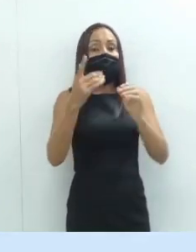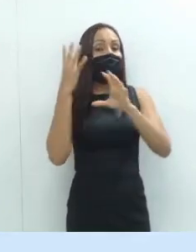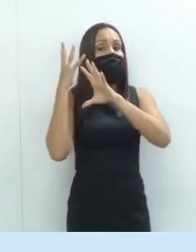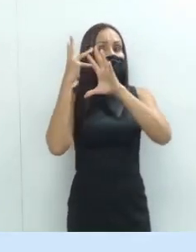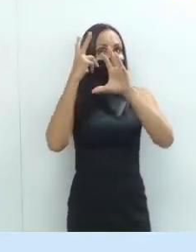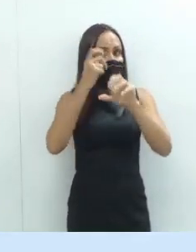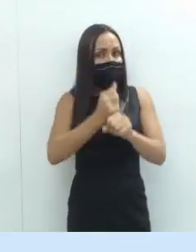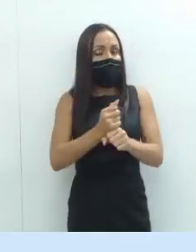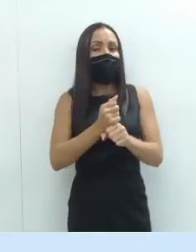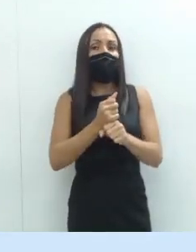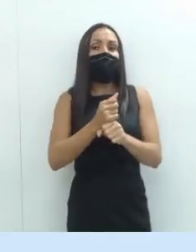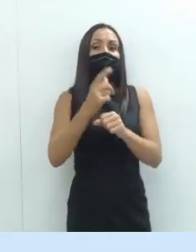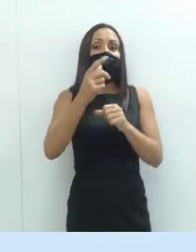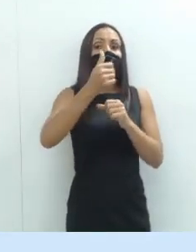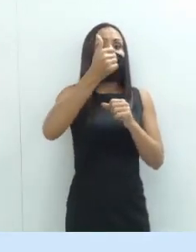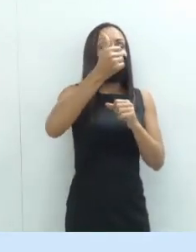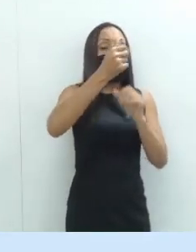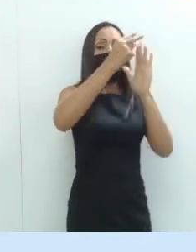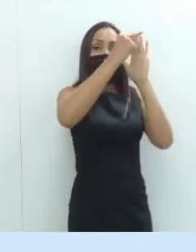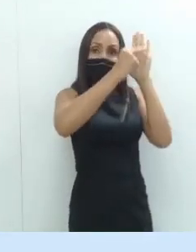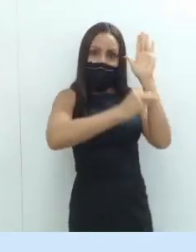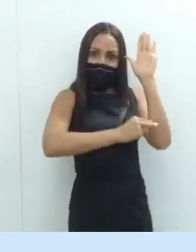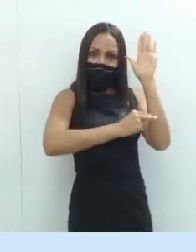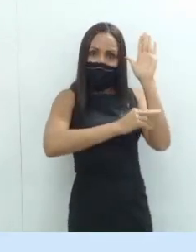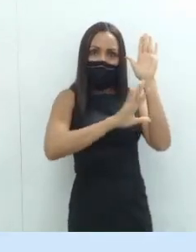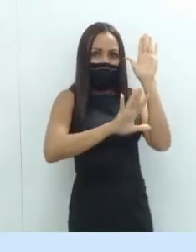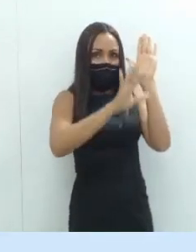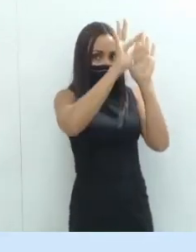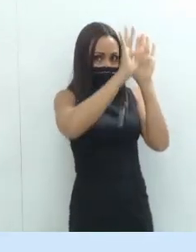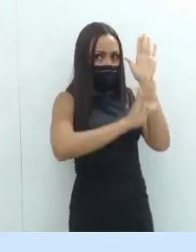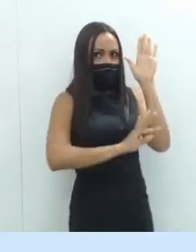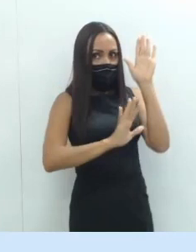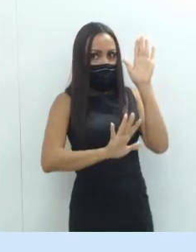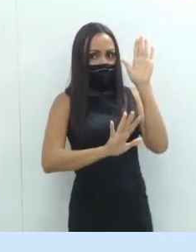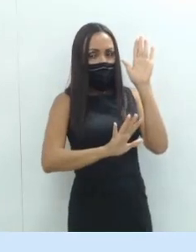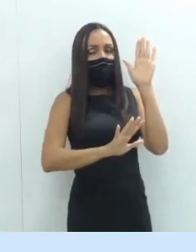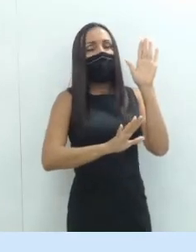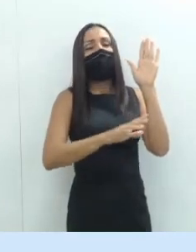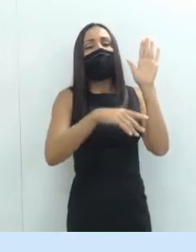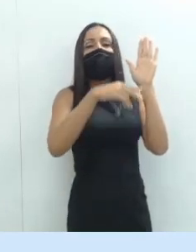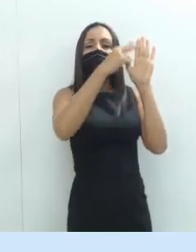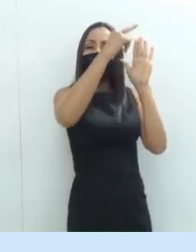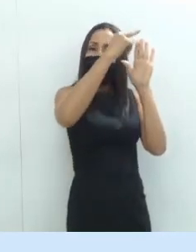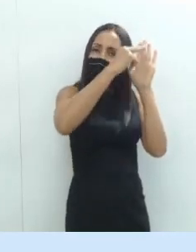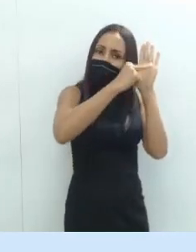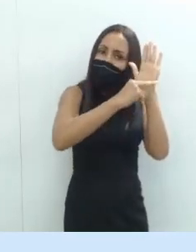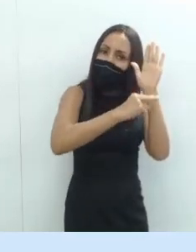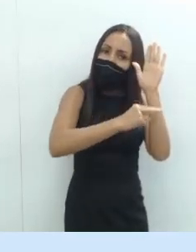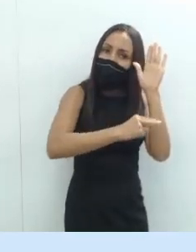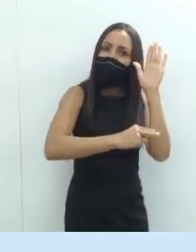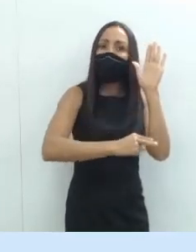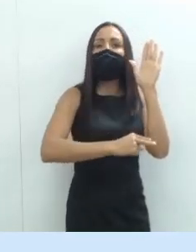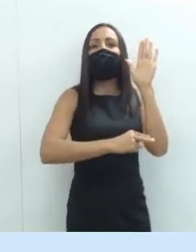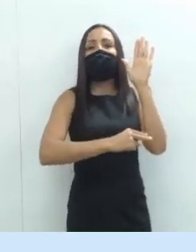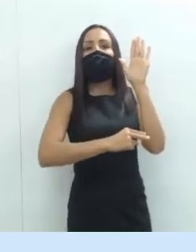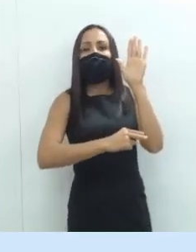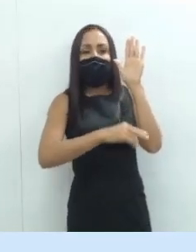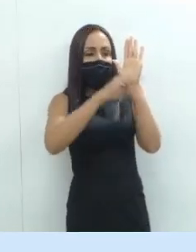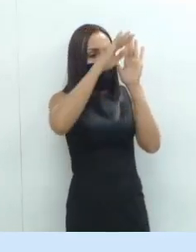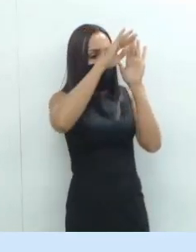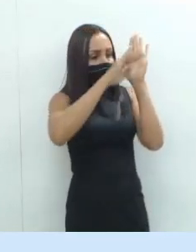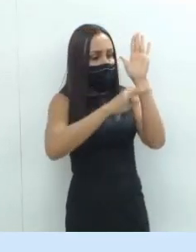junto comigo. Então, primeiro você fez a leitura do texto, não é? Você leu o texto completo, do início ao